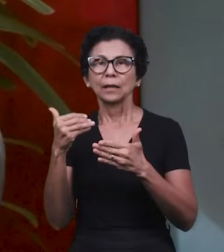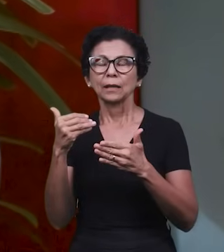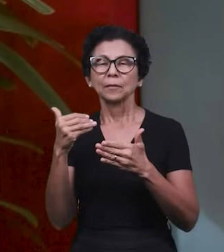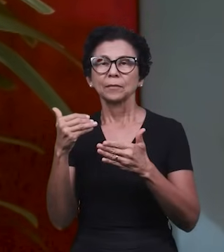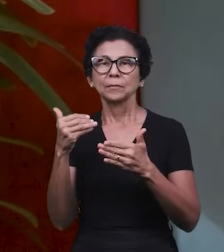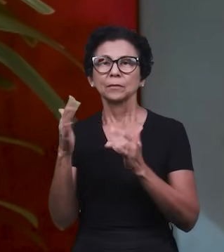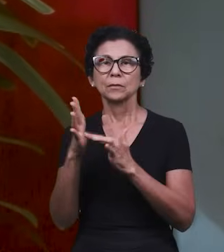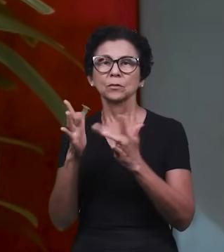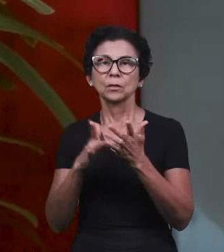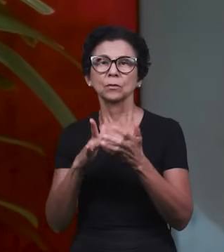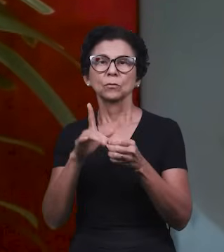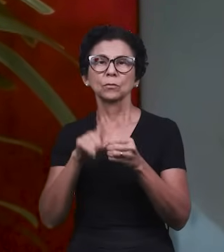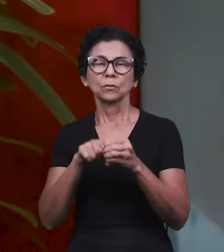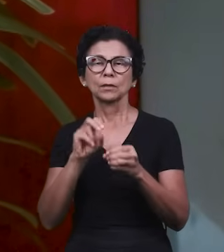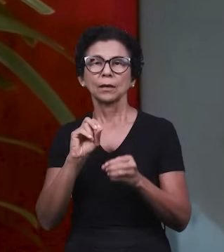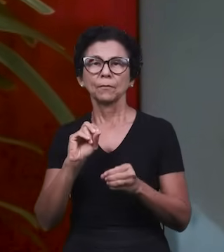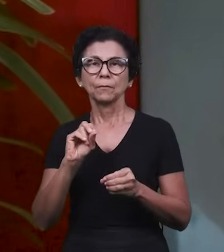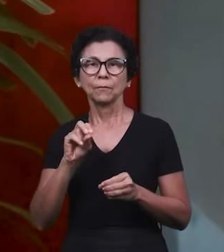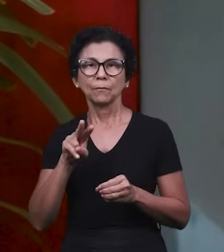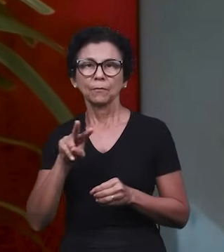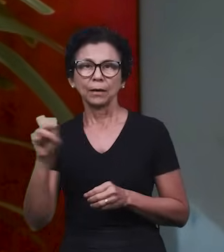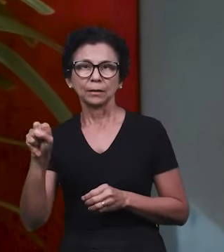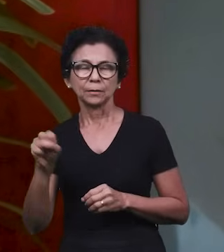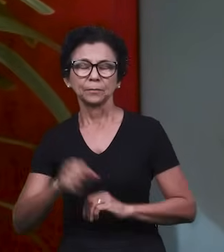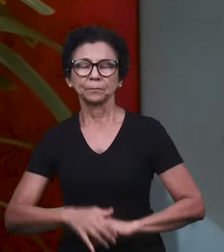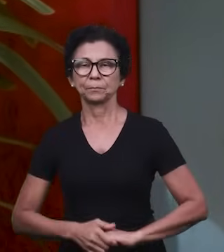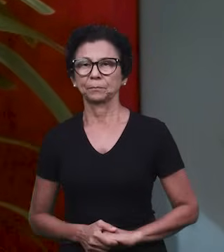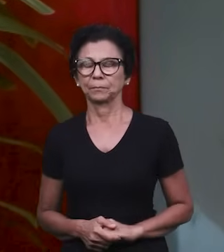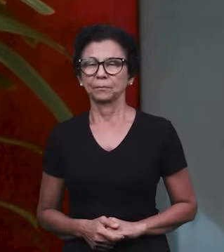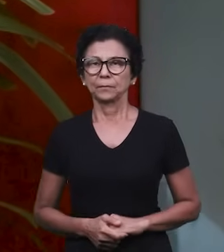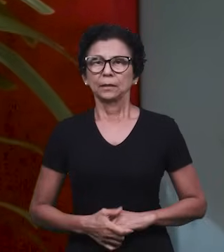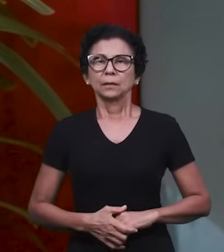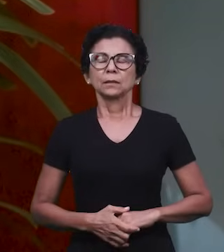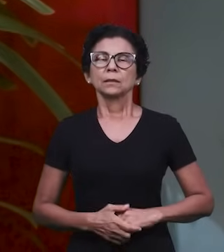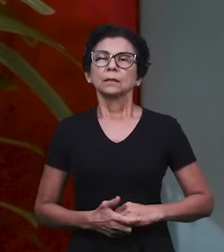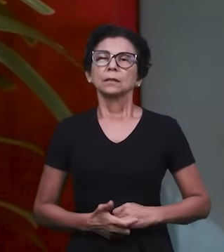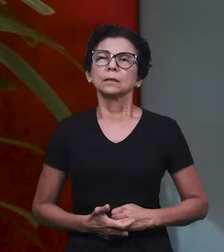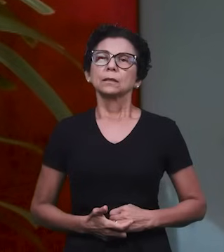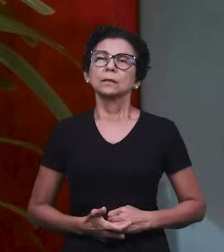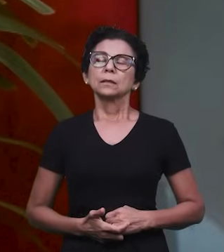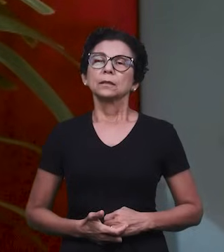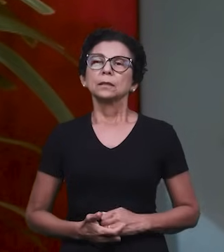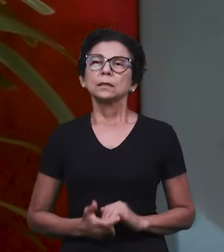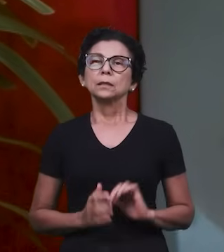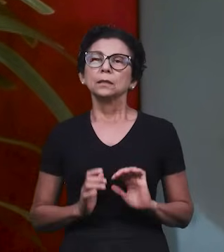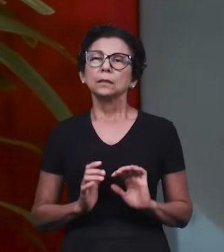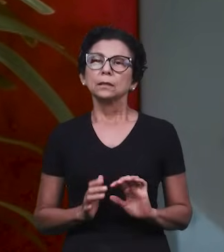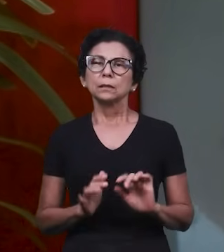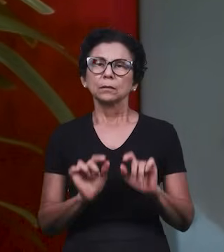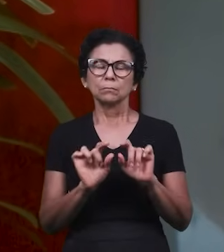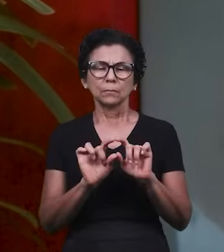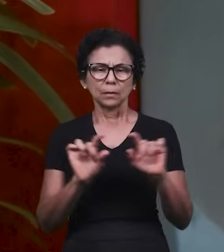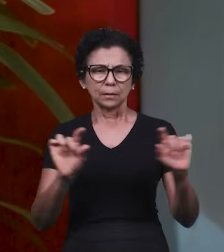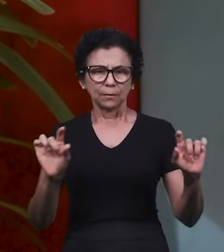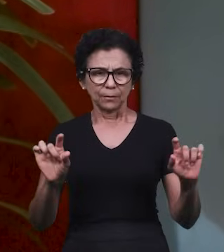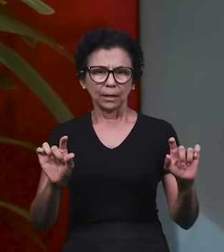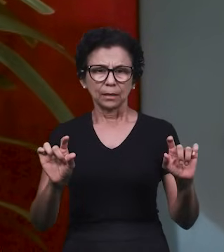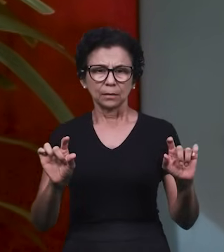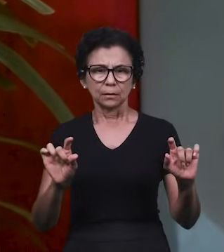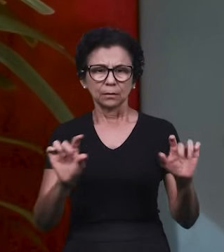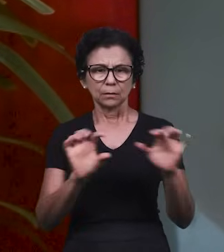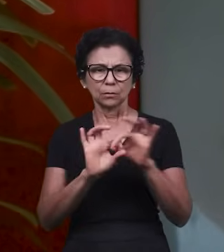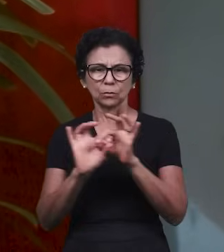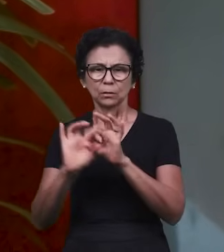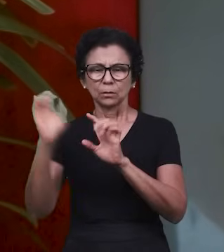o projeto de salvação de Deus, dentro de uma frase. E quando você vive a obra, você está anunciando esse